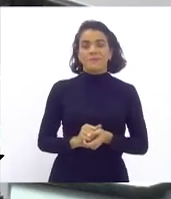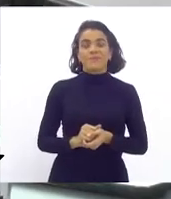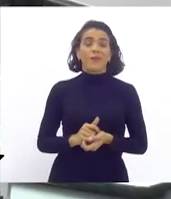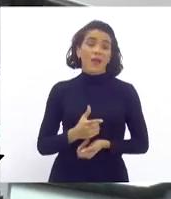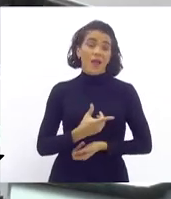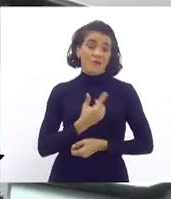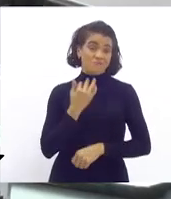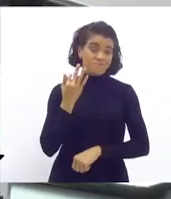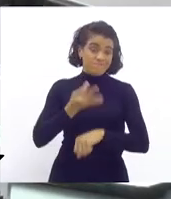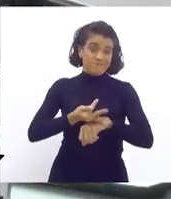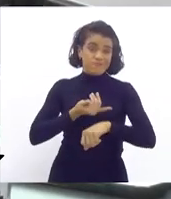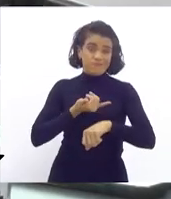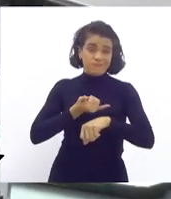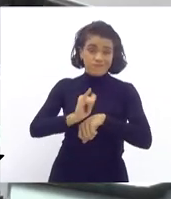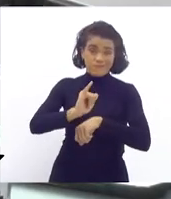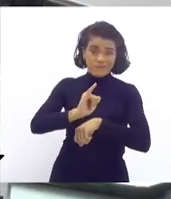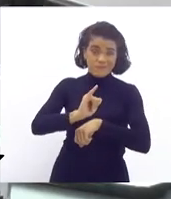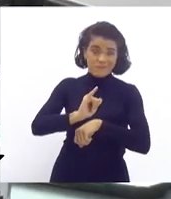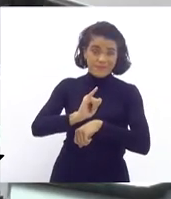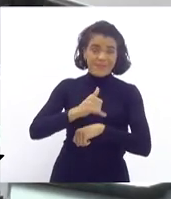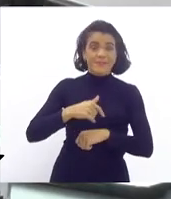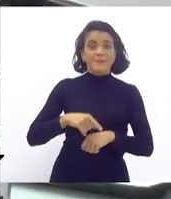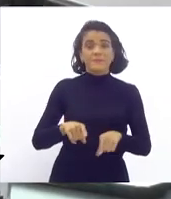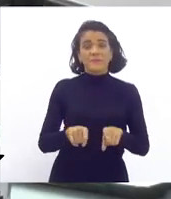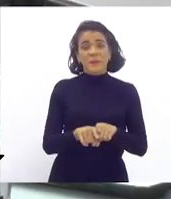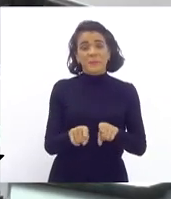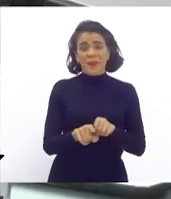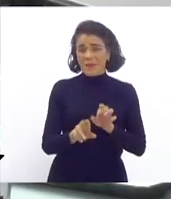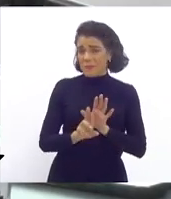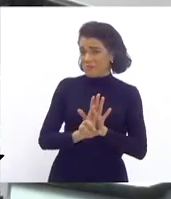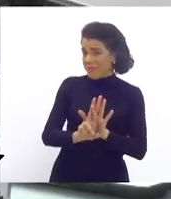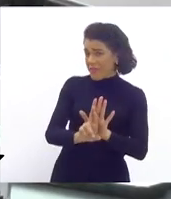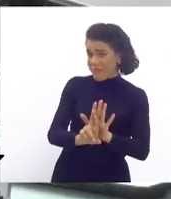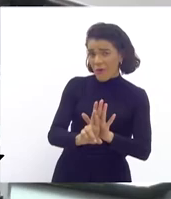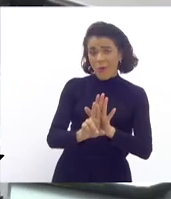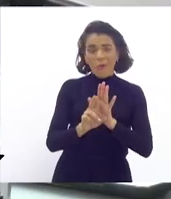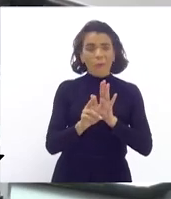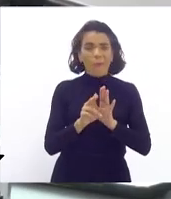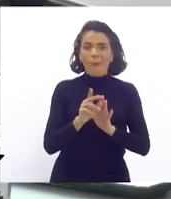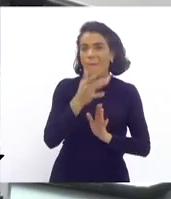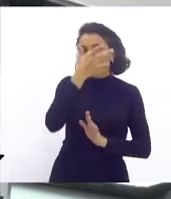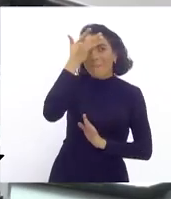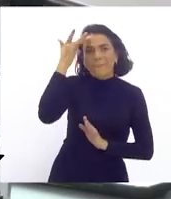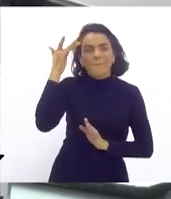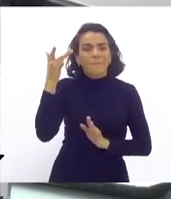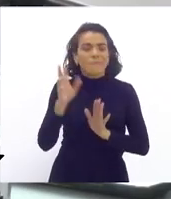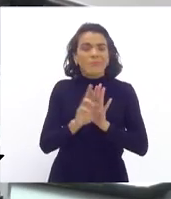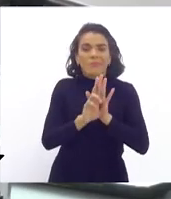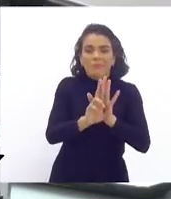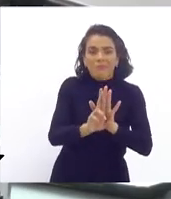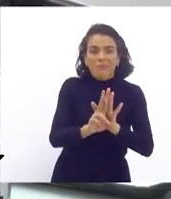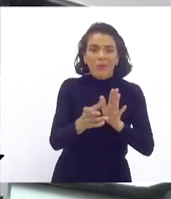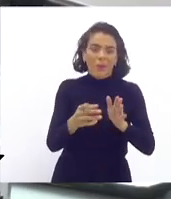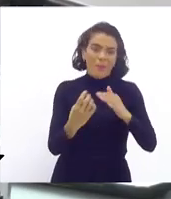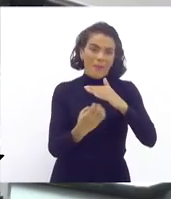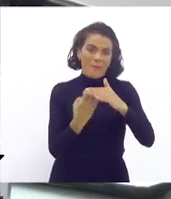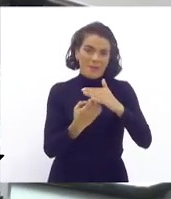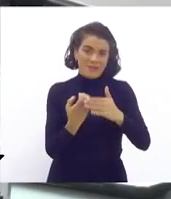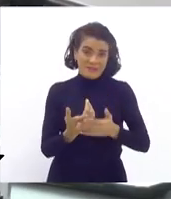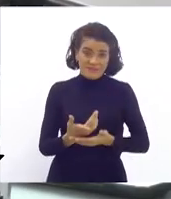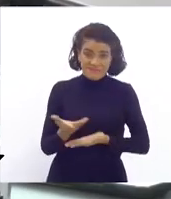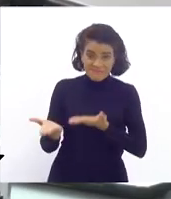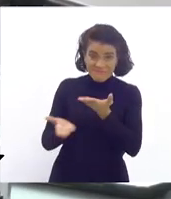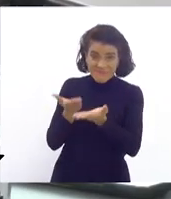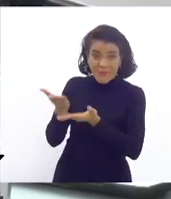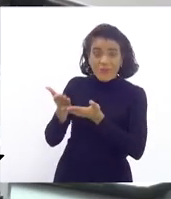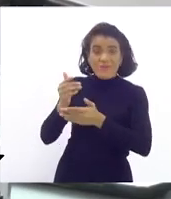comparecimento e nem tampouco enviar um representante para uma CPI de grande relevância aqui para o nosso estado diante dos serviços